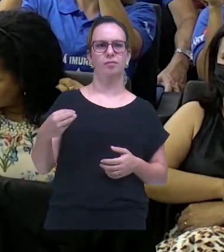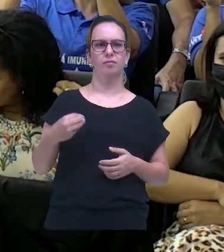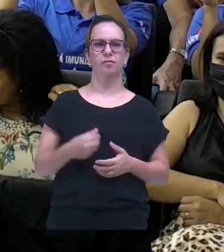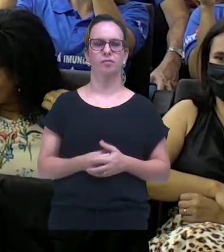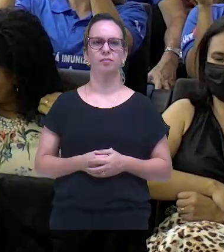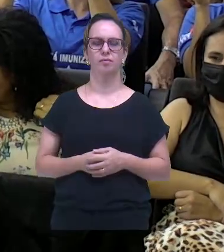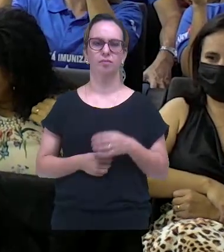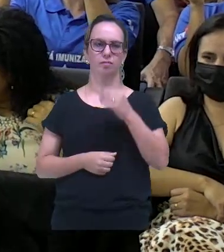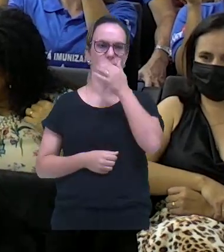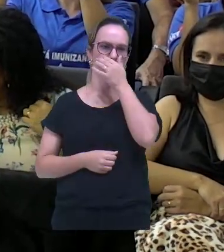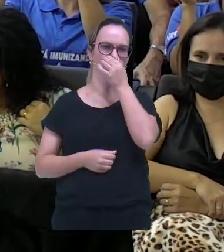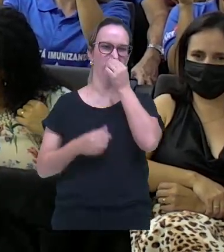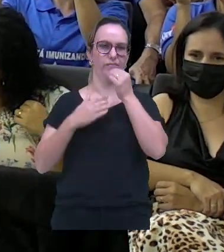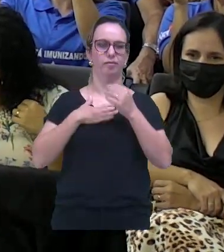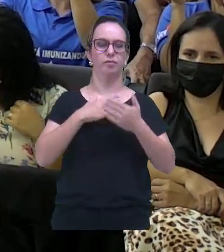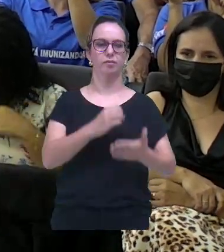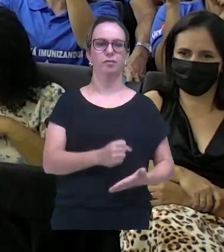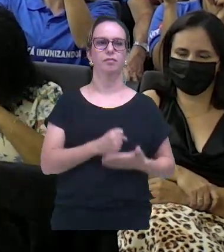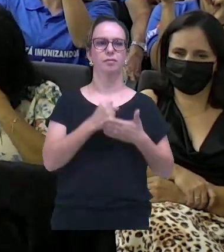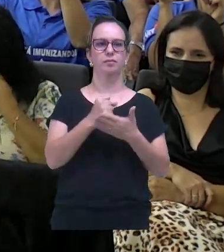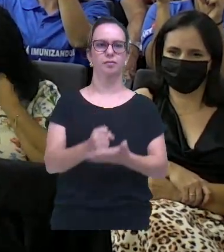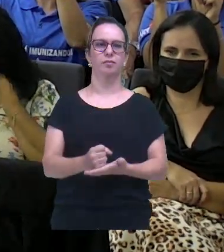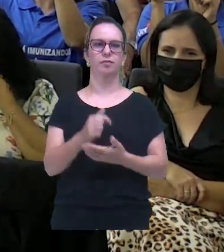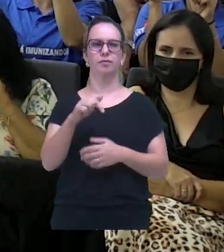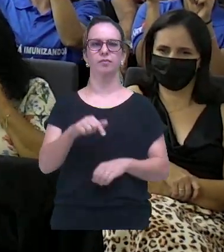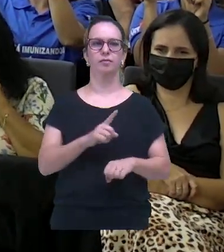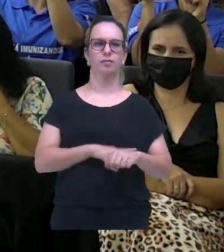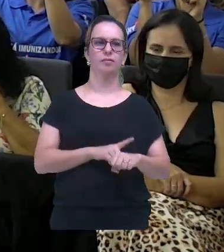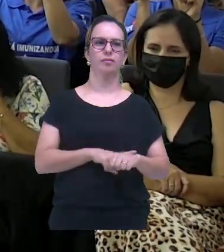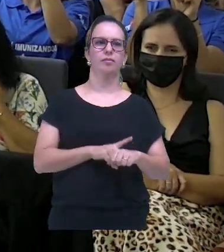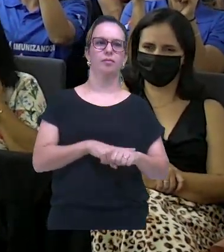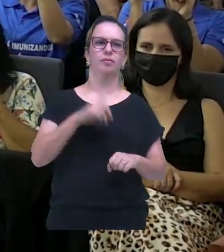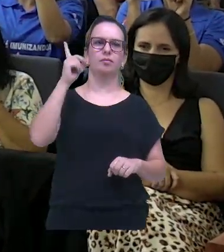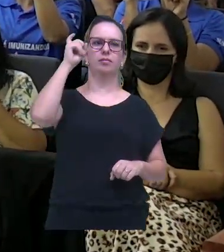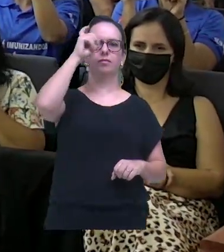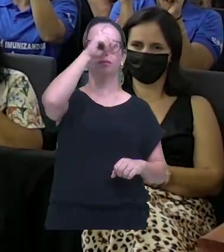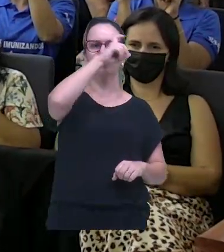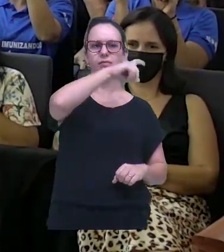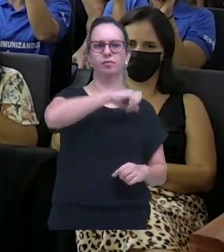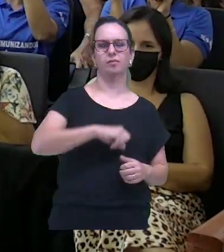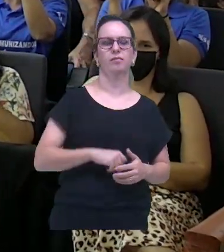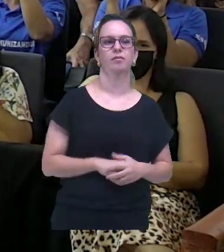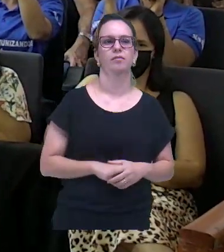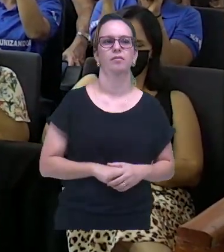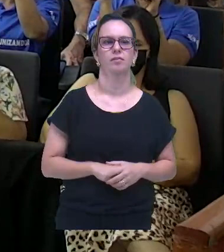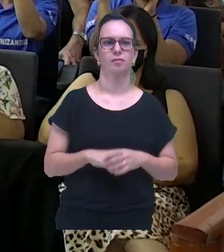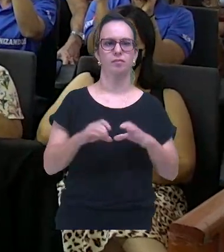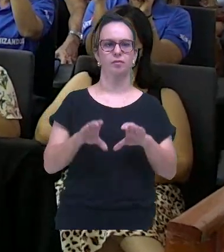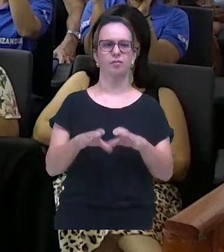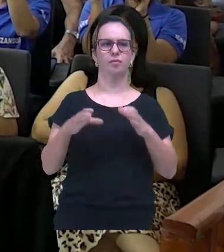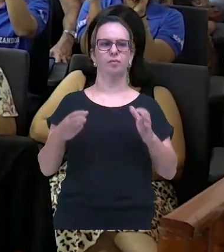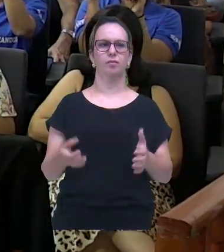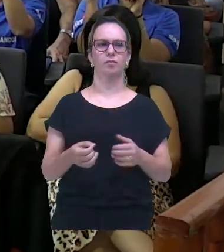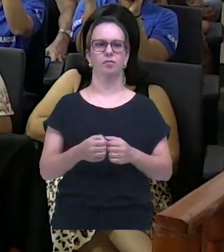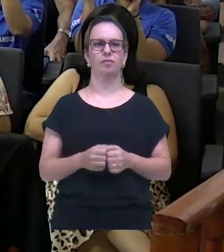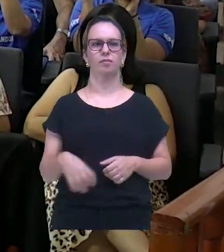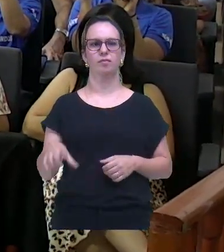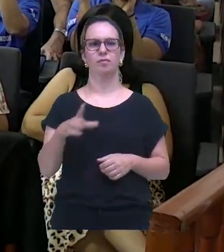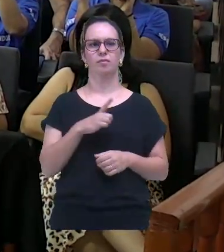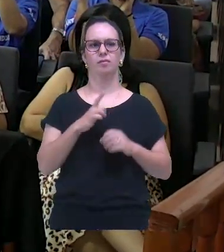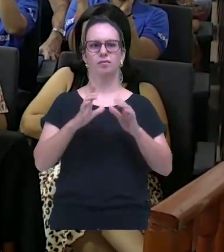que me apoiaram durante esse momento tão difícil, onde nós tivemos que nos